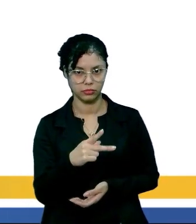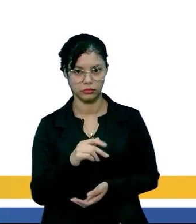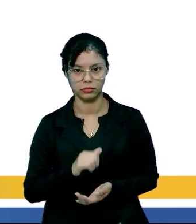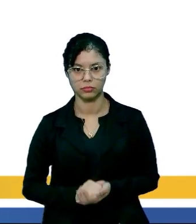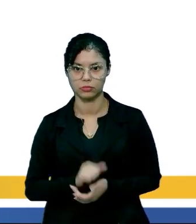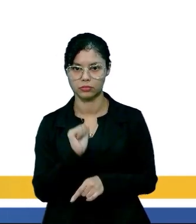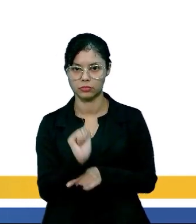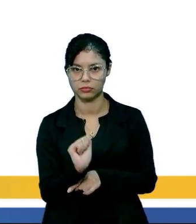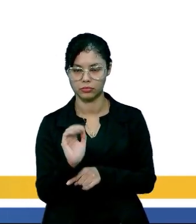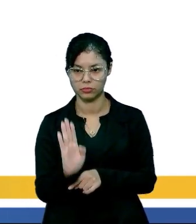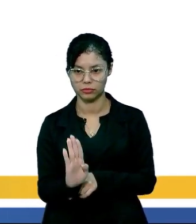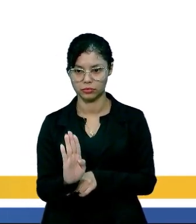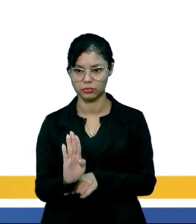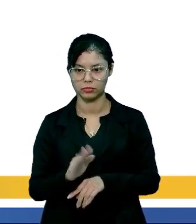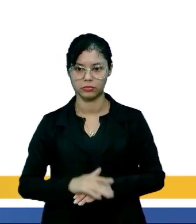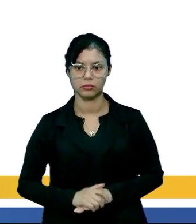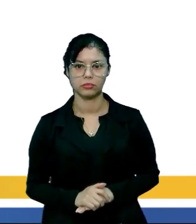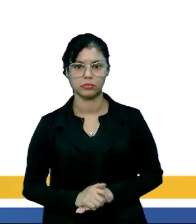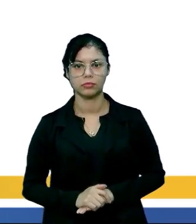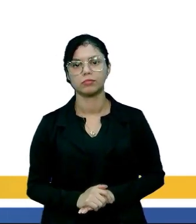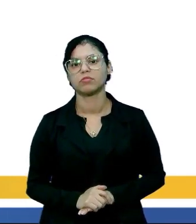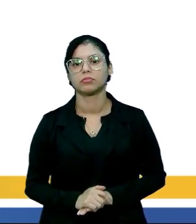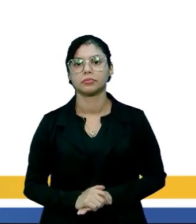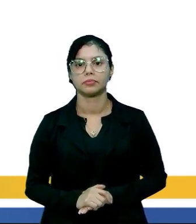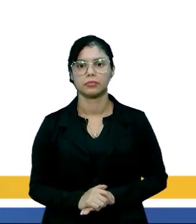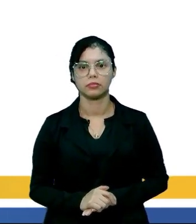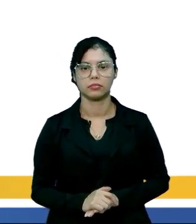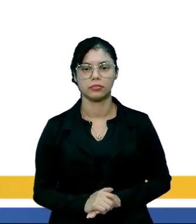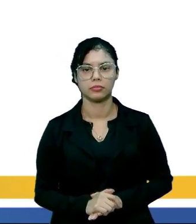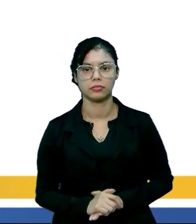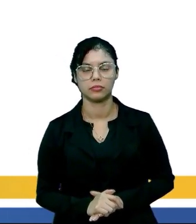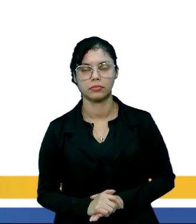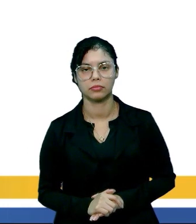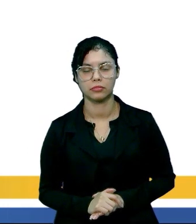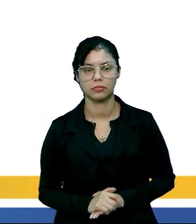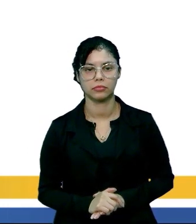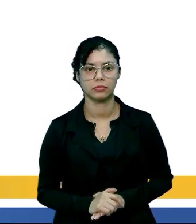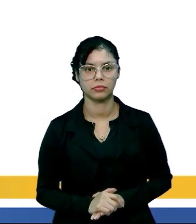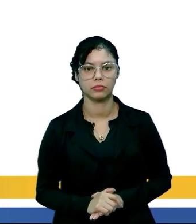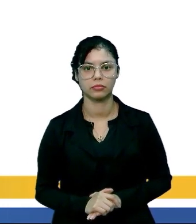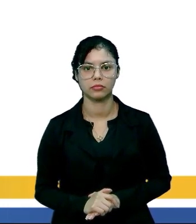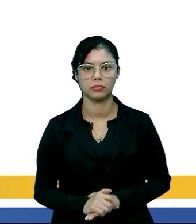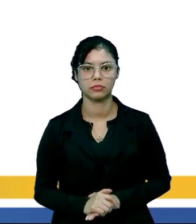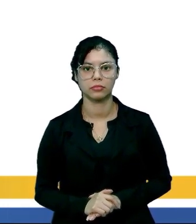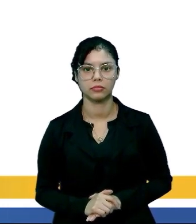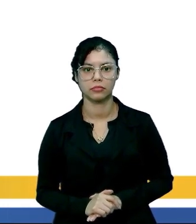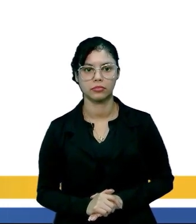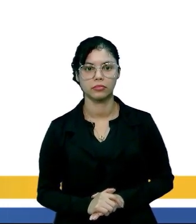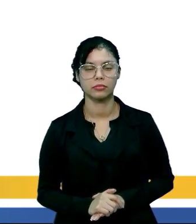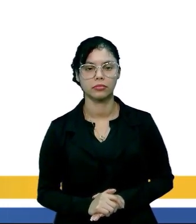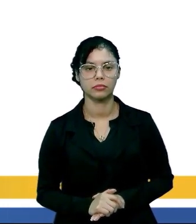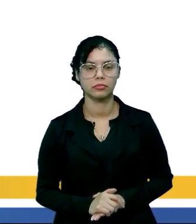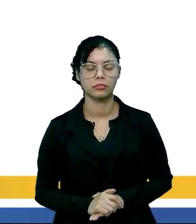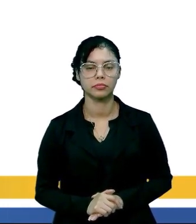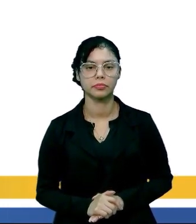ponto P sobre a a reta de AB.